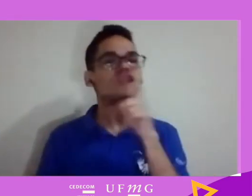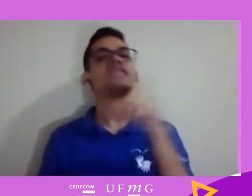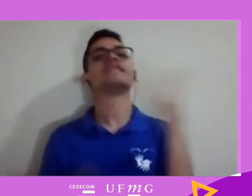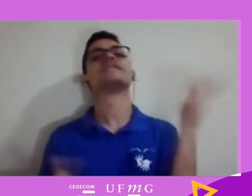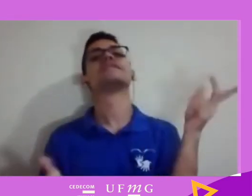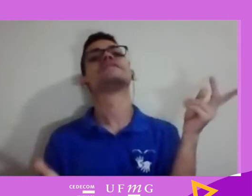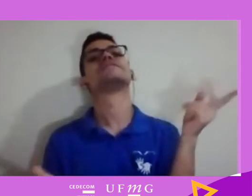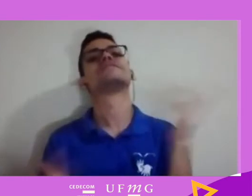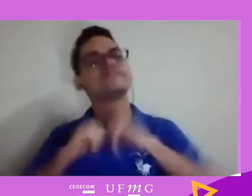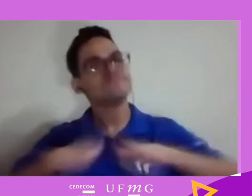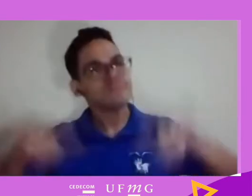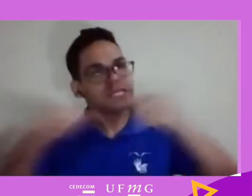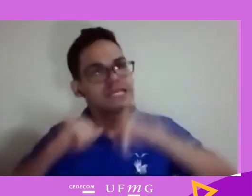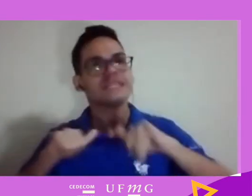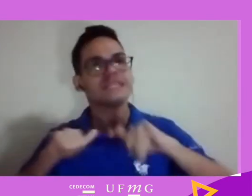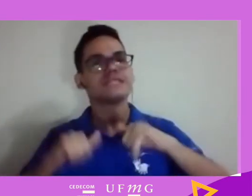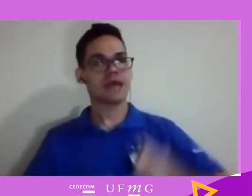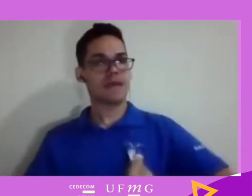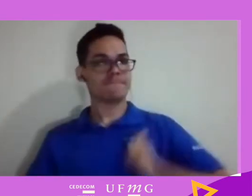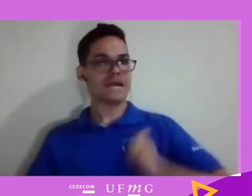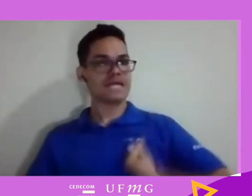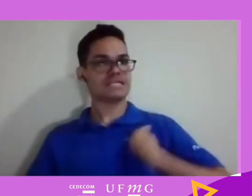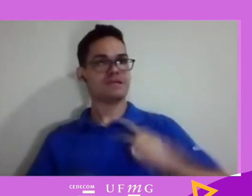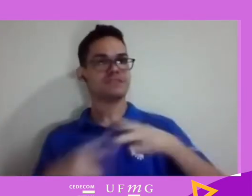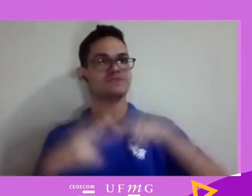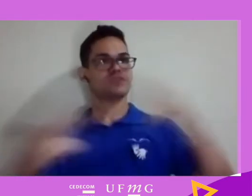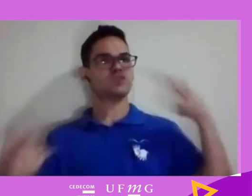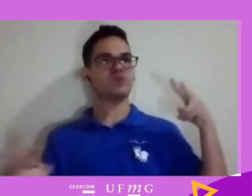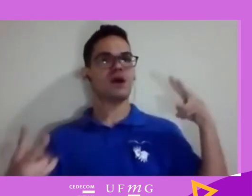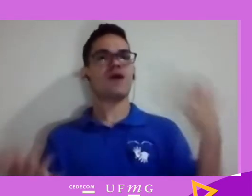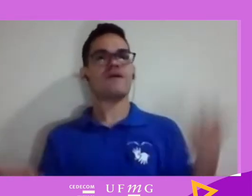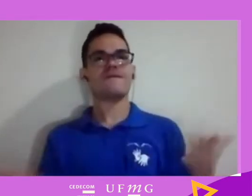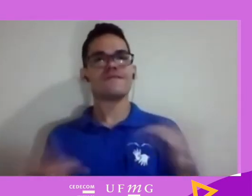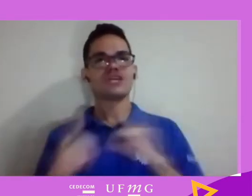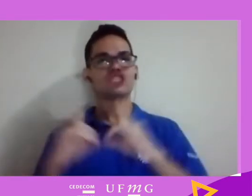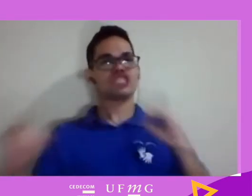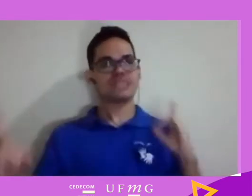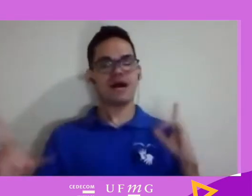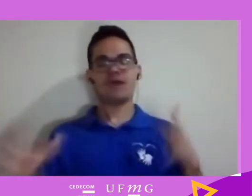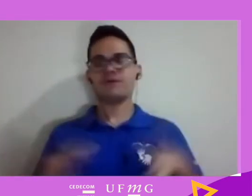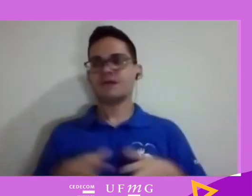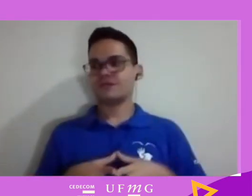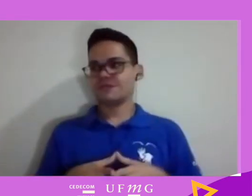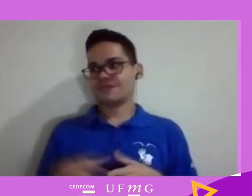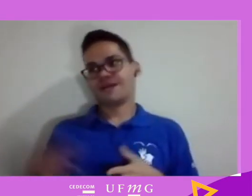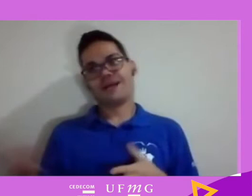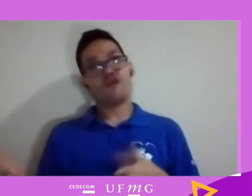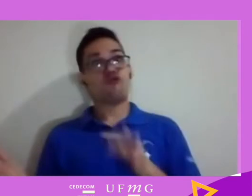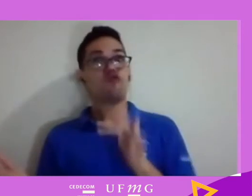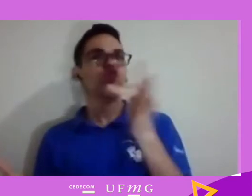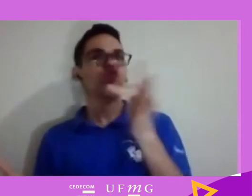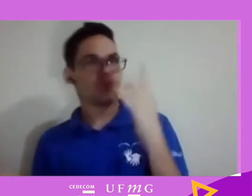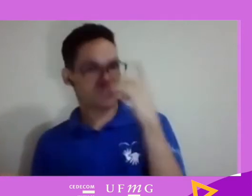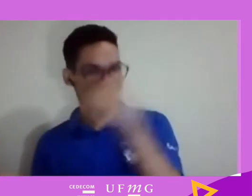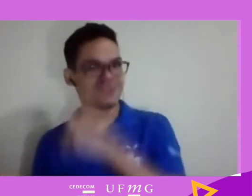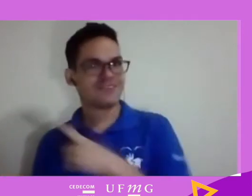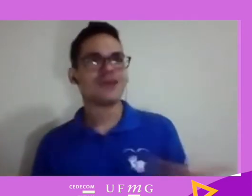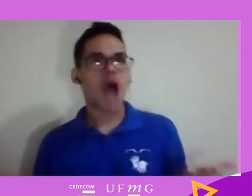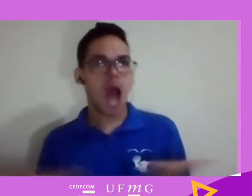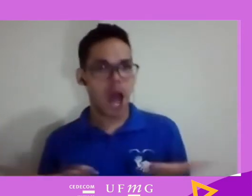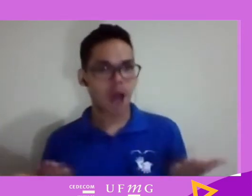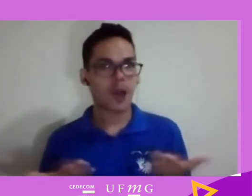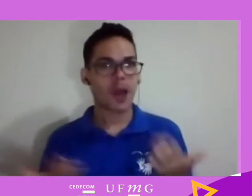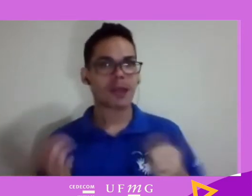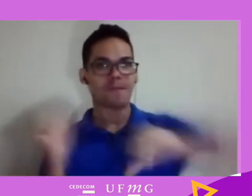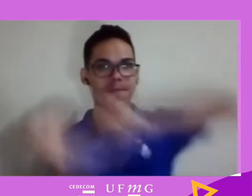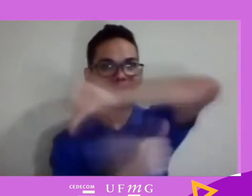sobre fake news, sobre ativismo digital, sobre todas essas questões? É sempre muito difícil fazer qualquer forma de